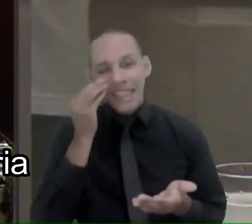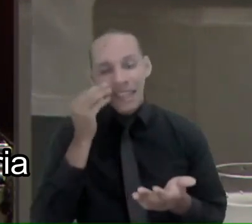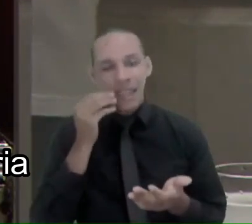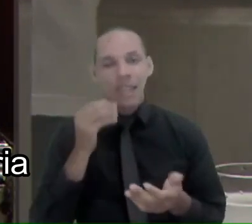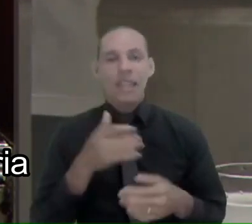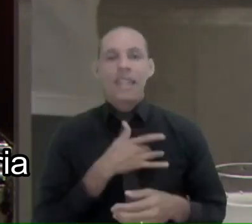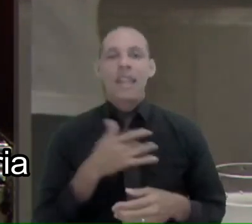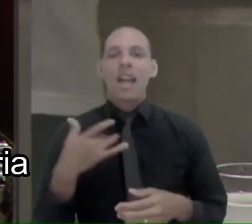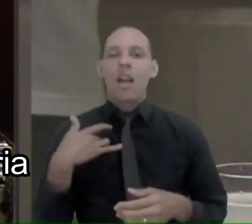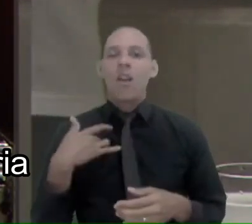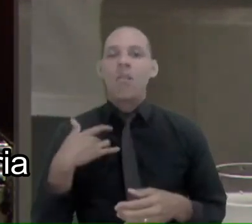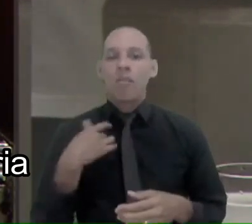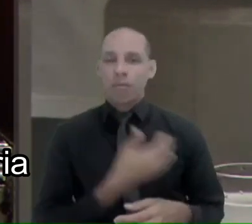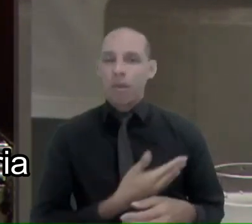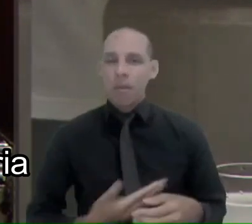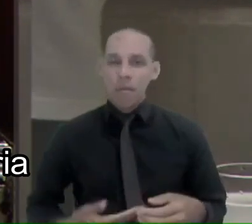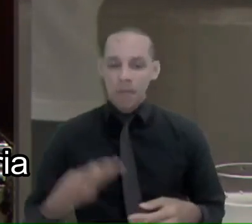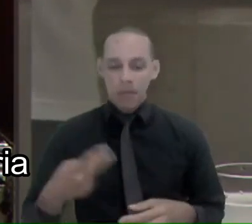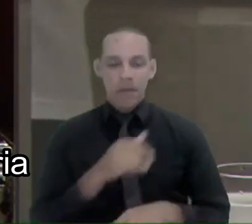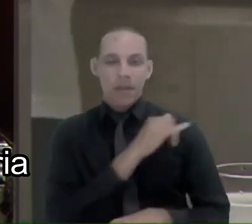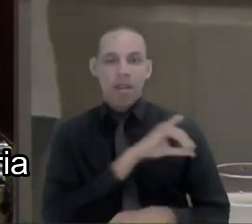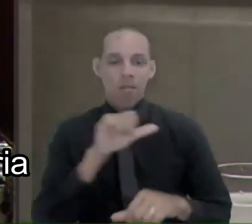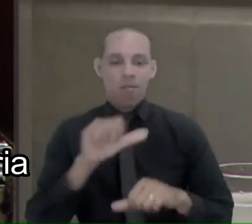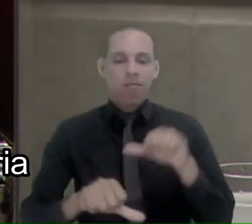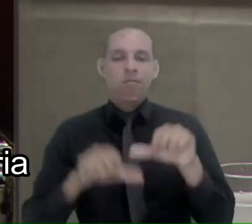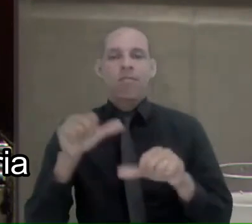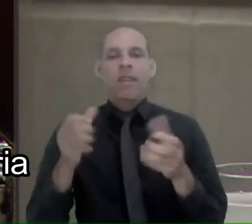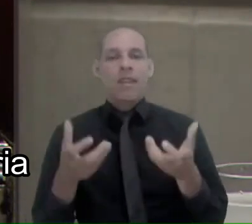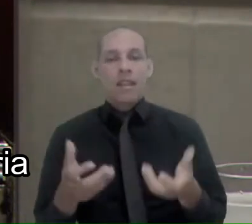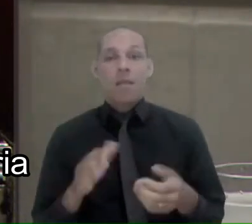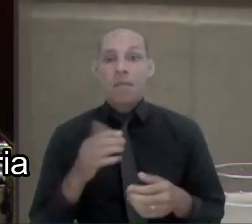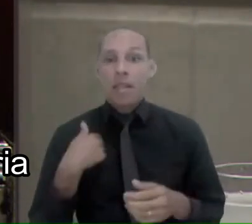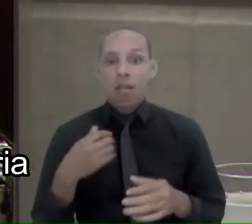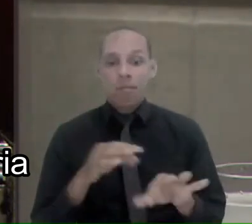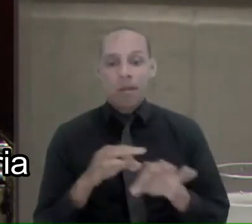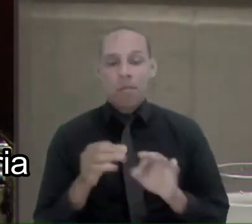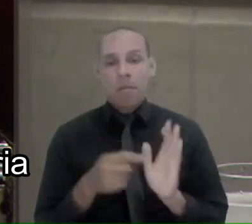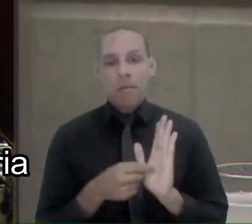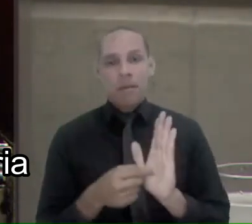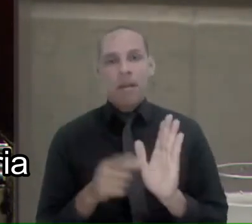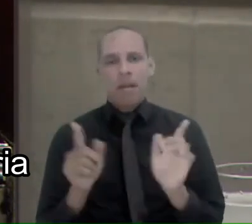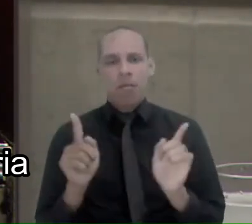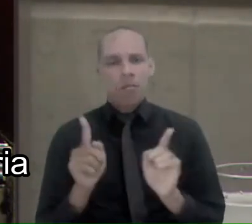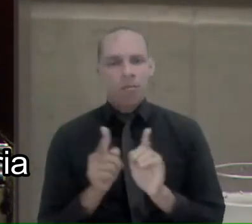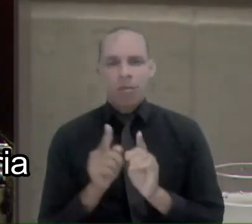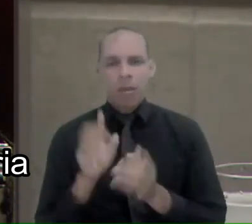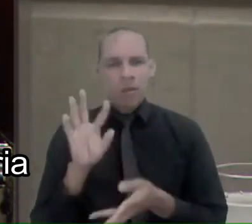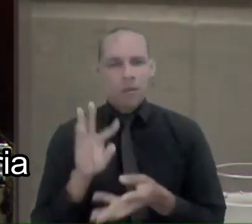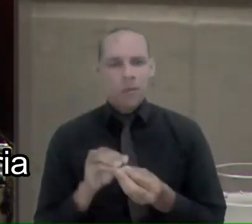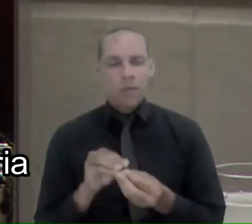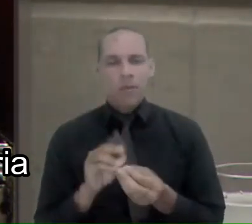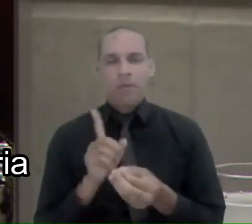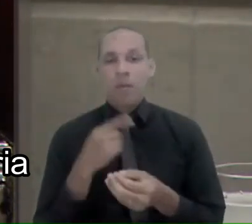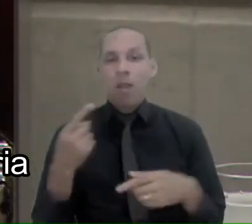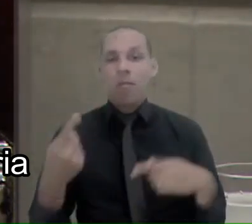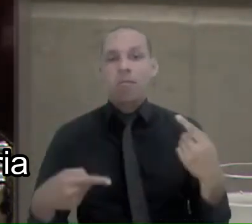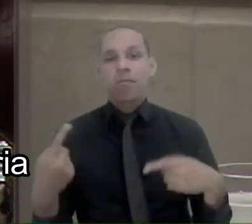pública carioca. Eu fiz uma breve apresentação em que a gente discute